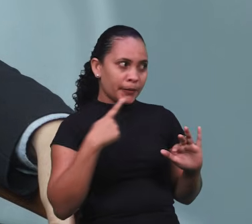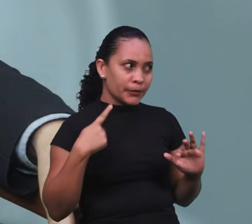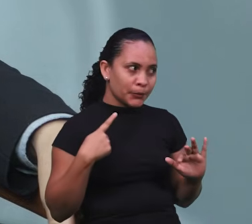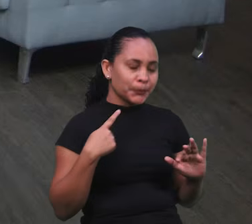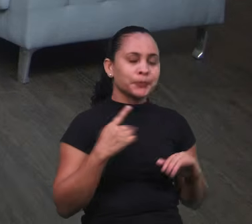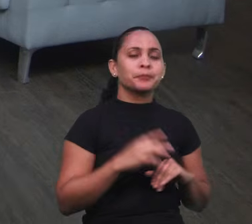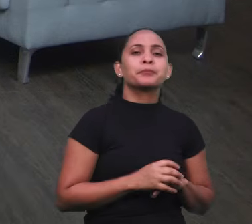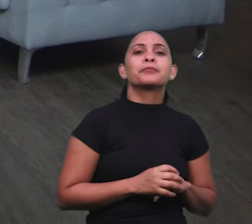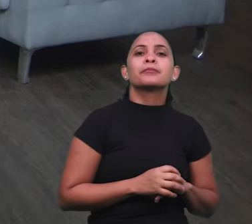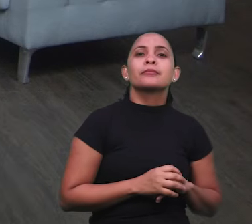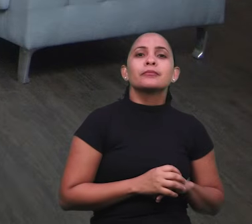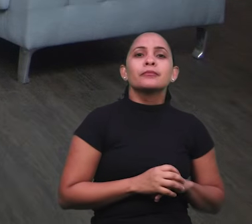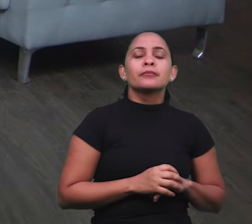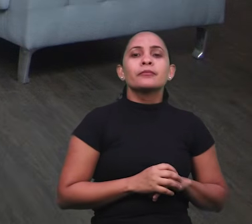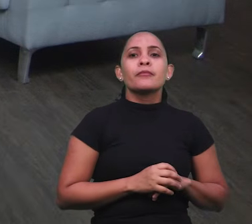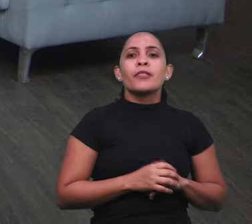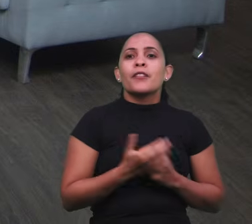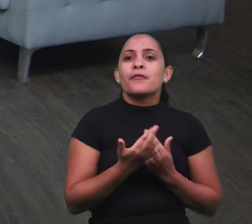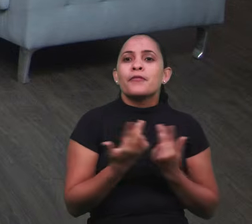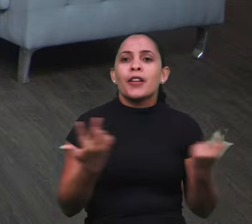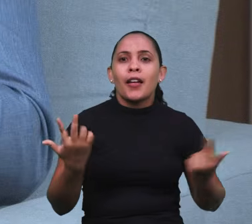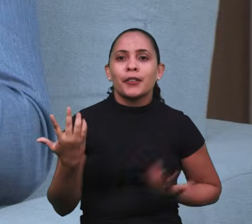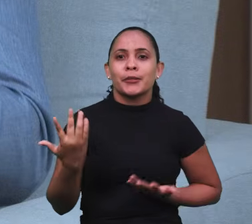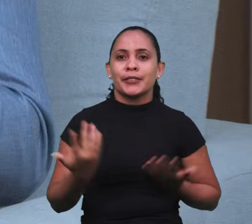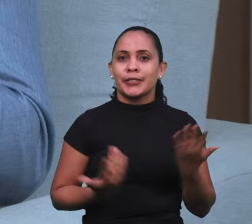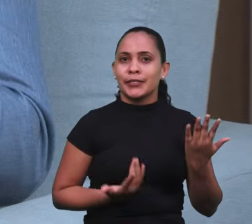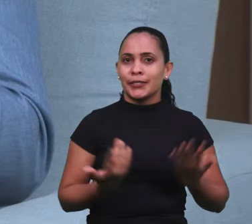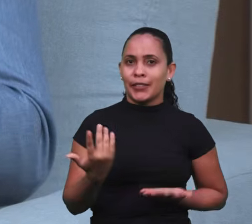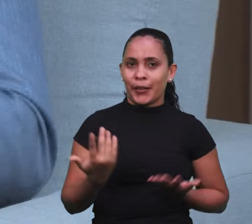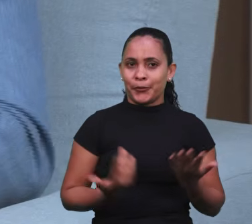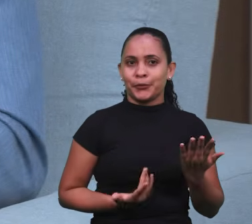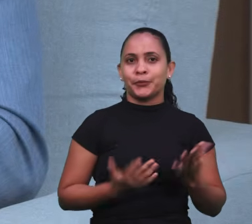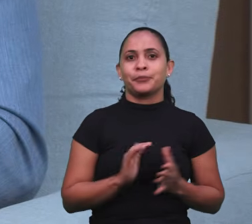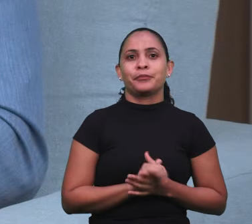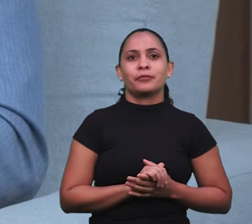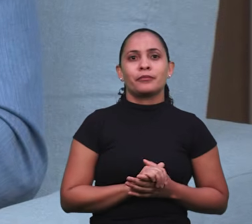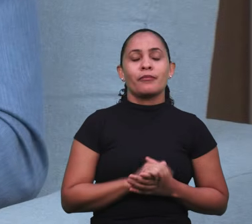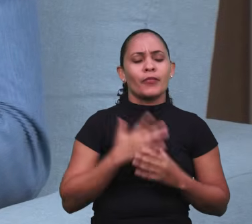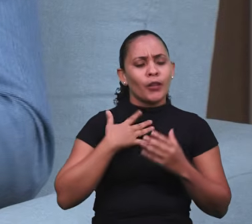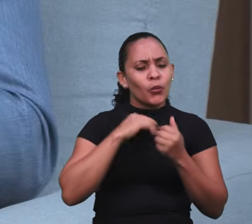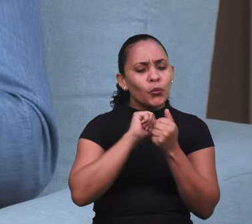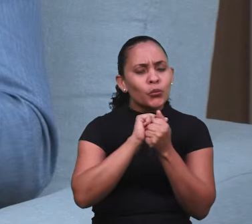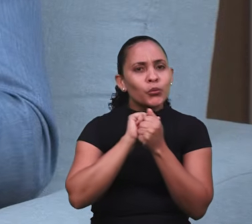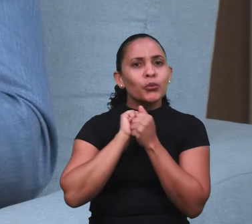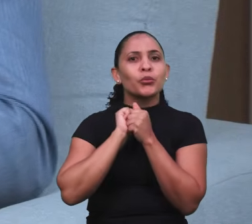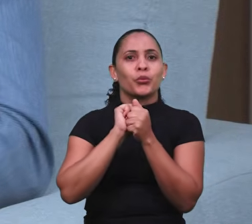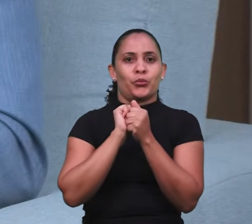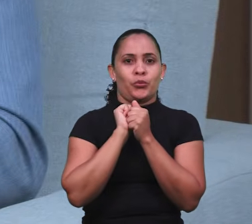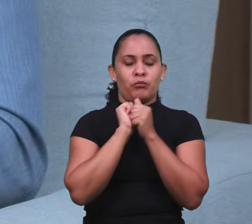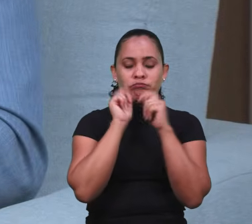Glória a Deus. Pastor Edson, muitos irmãos,